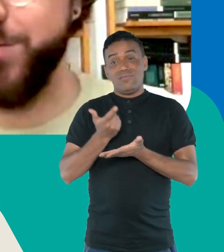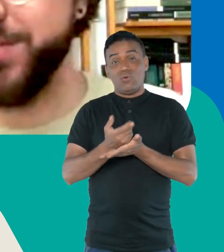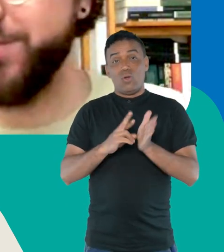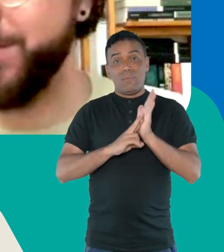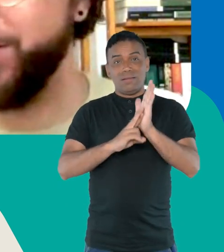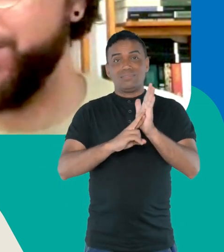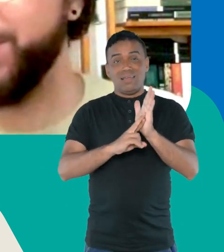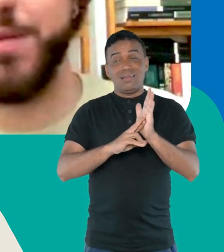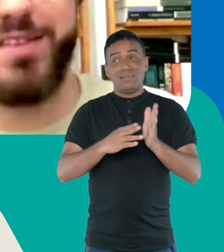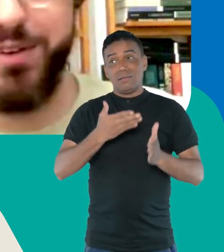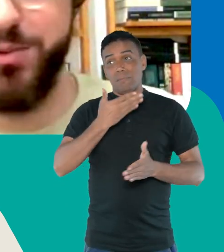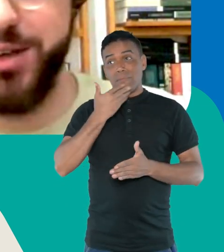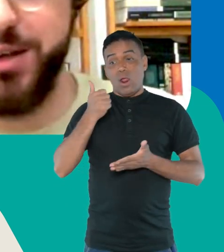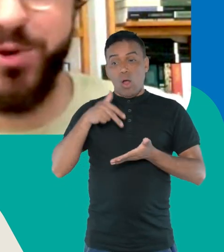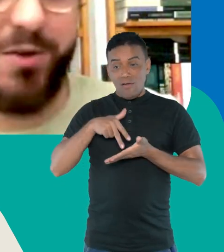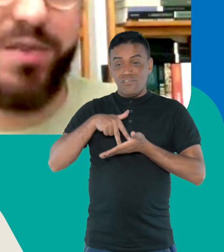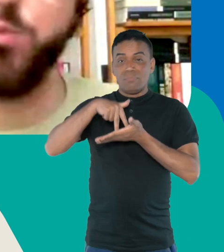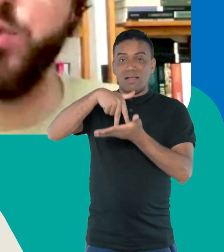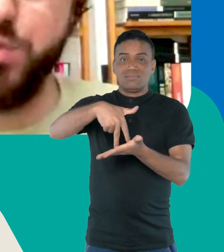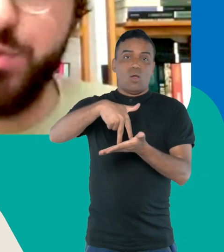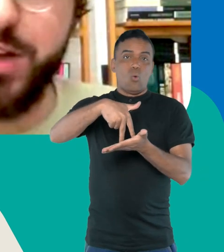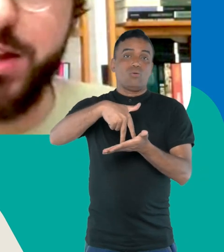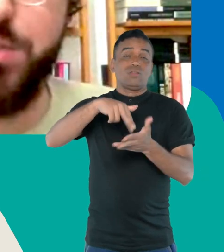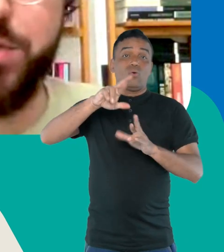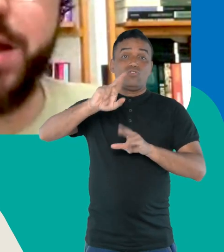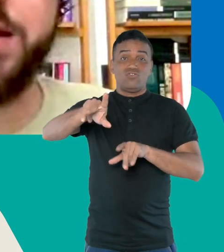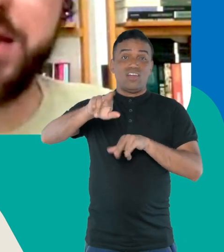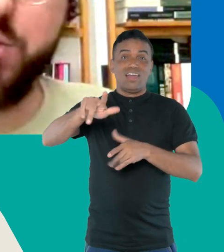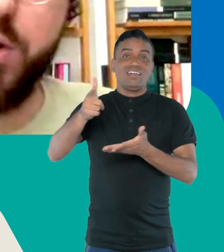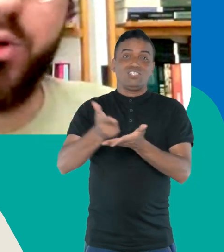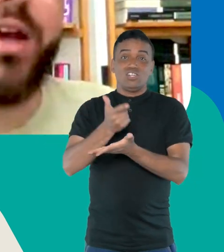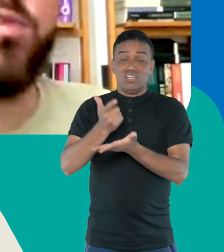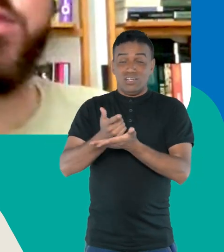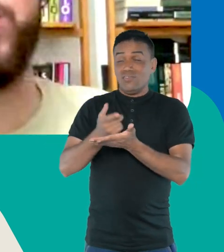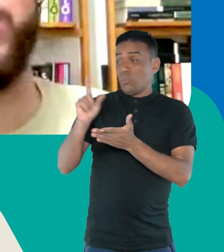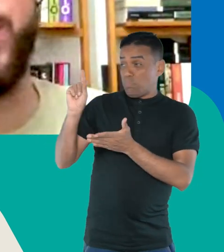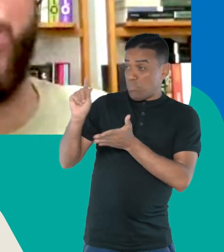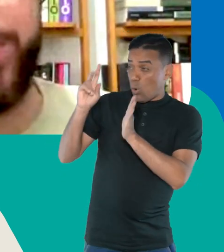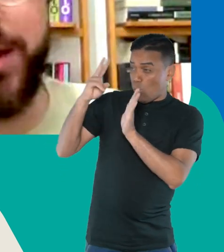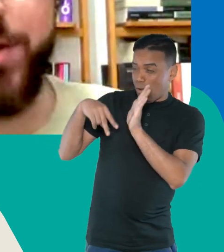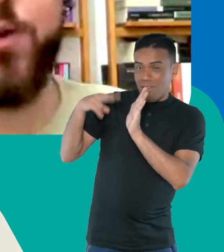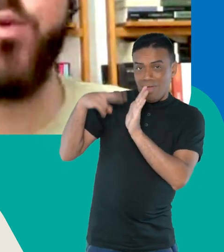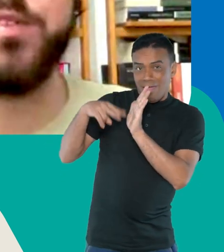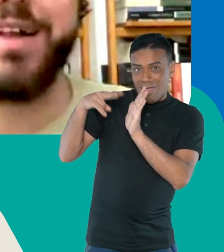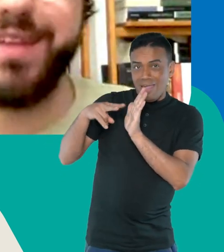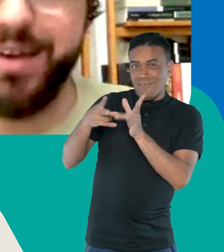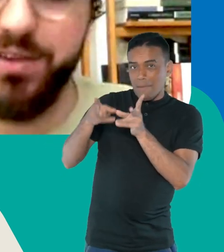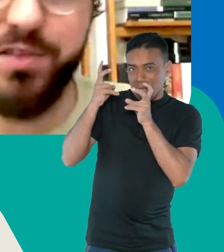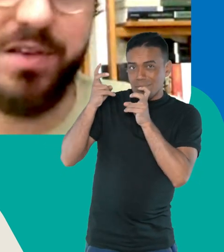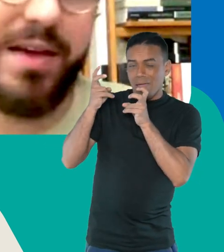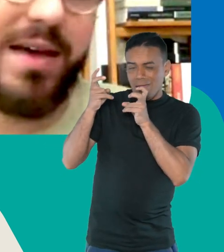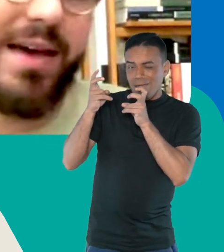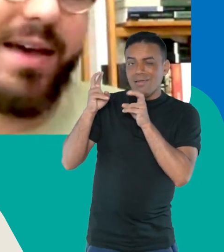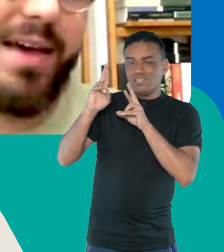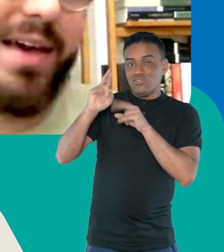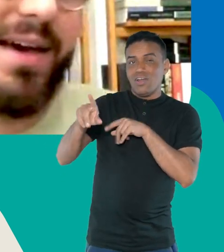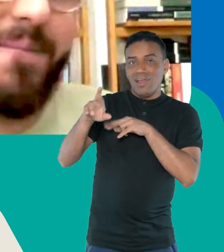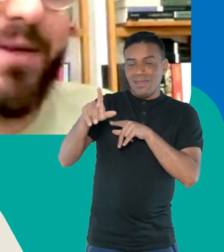mim. Não sei se talvez seja a melhor afirmação, porque é um livro muito diferente. Quem leu ou quem tiver a oportunidade de ler vai constatar